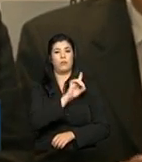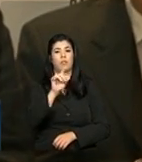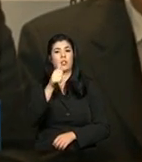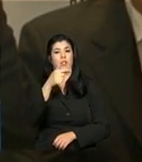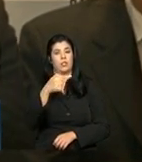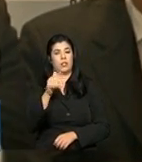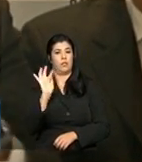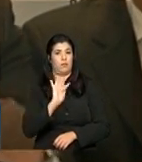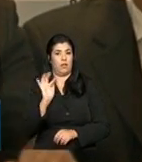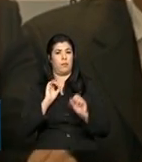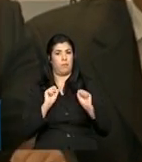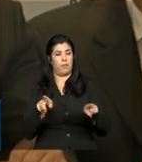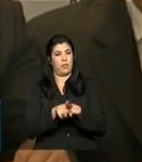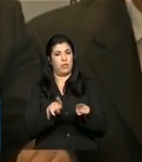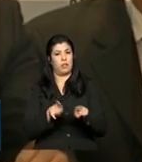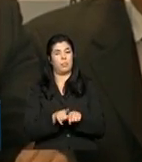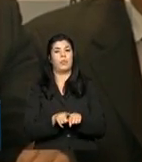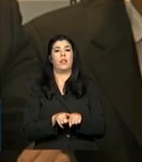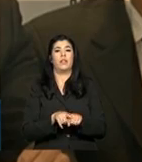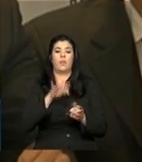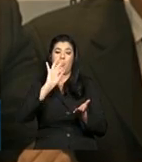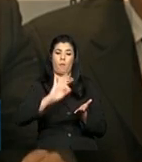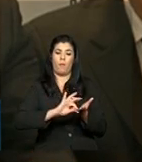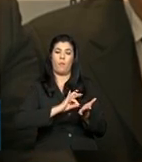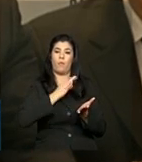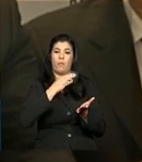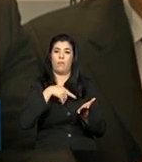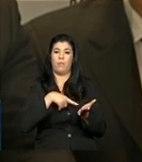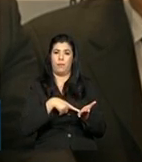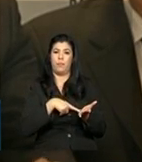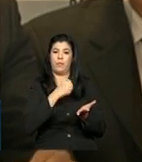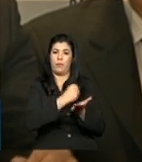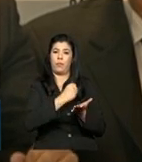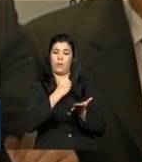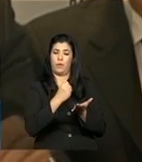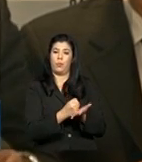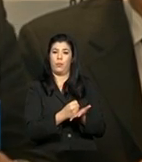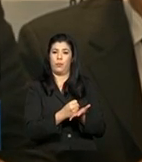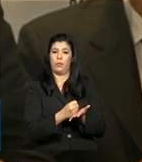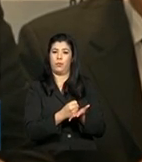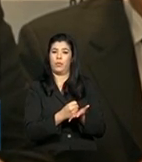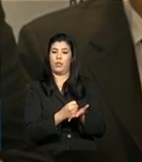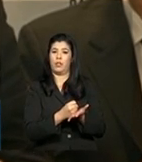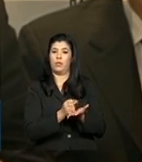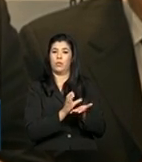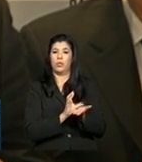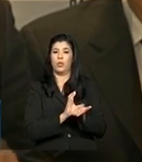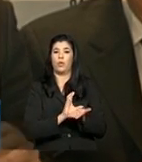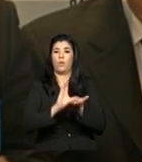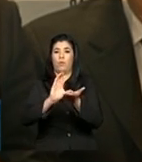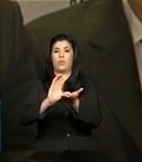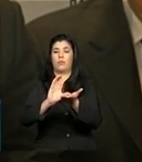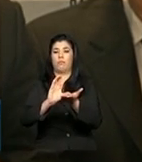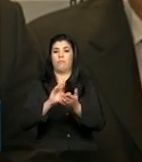fevereiro possa já ser assinado o contrato de concessão.